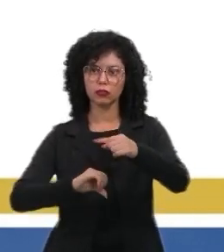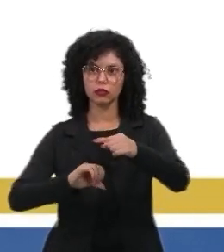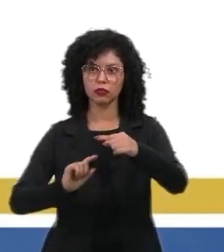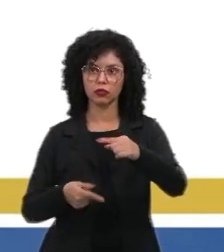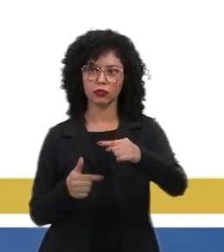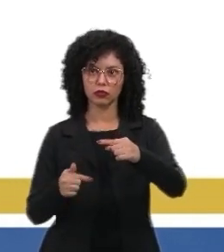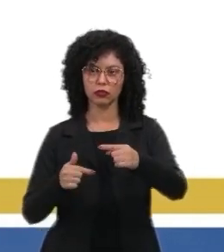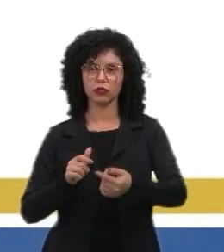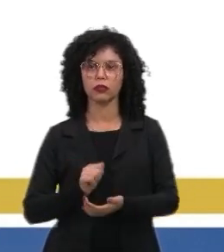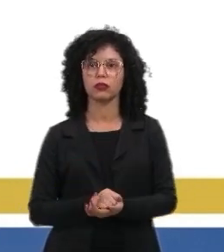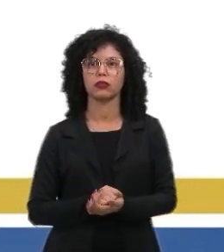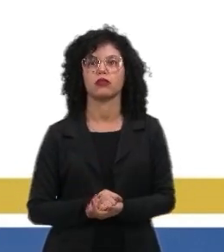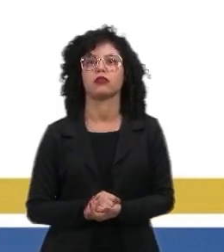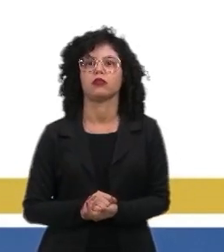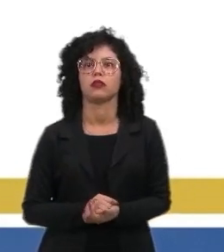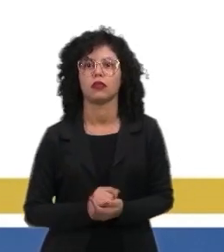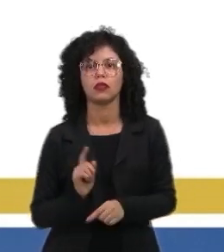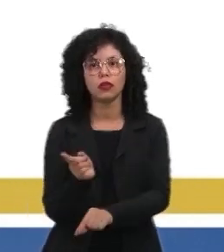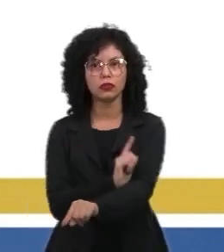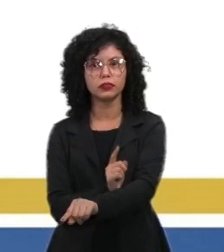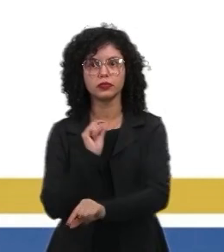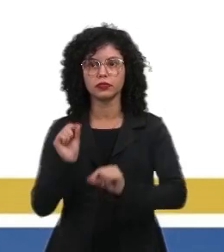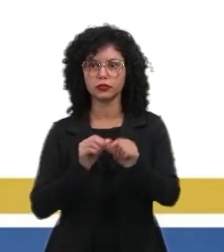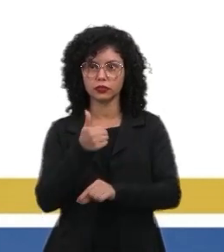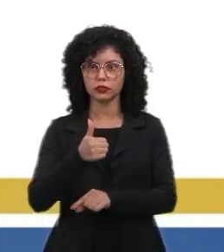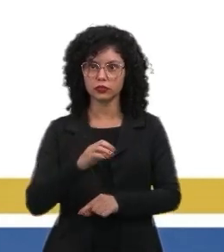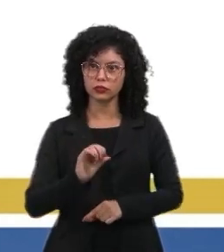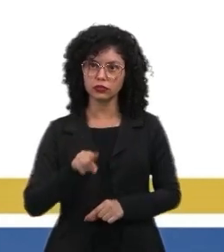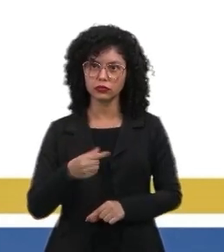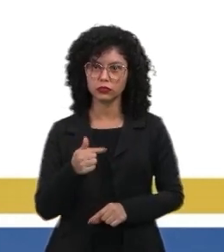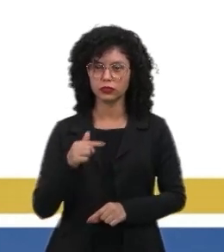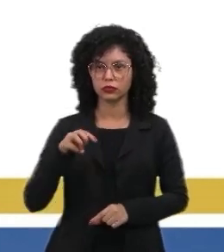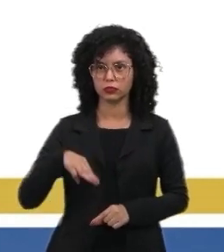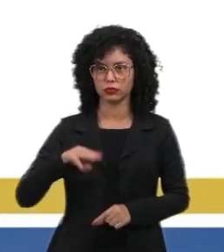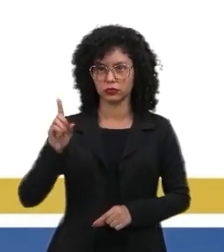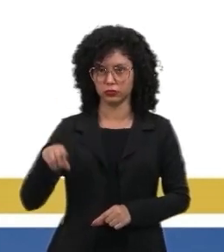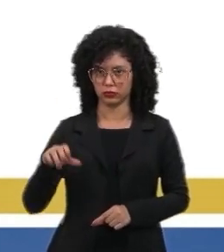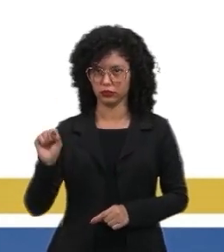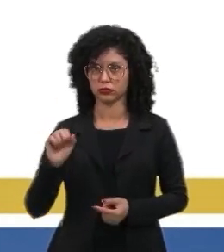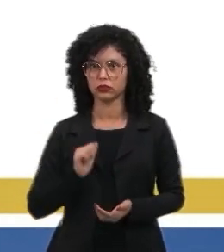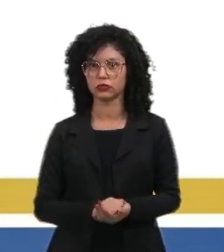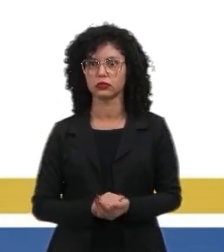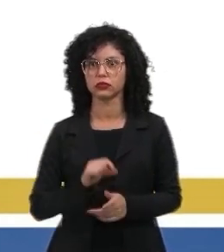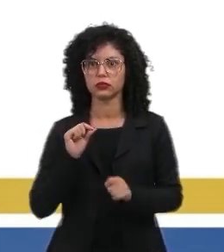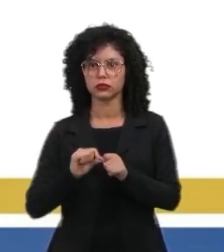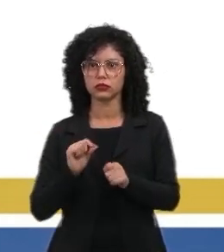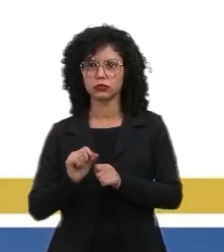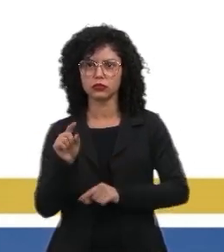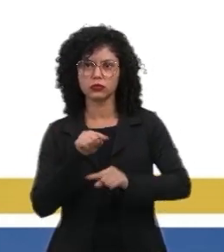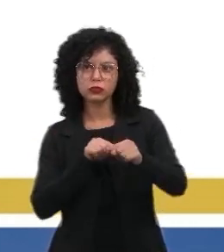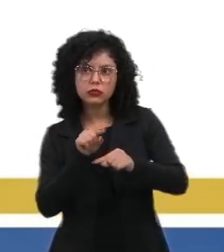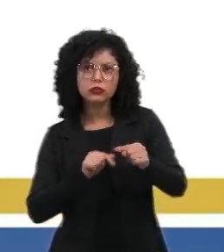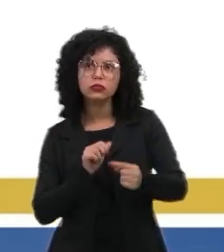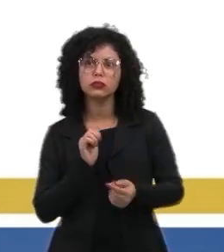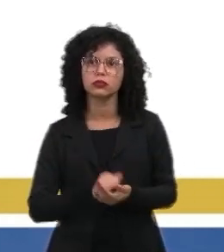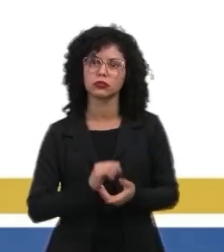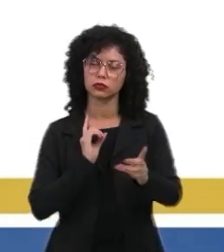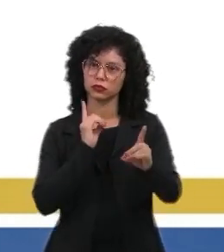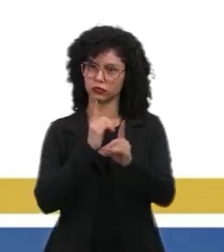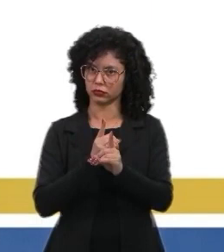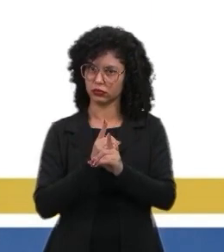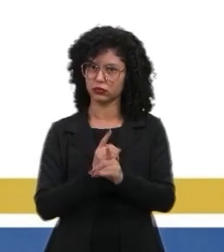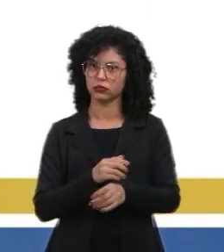mundial. E a velocidade que encontramos foi de 19,7 metros por segundo. Fazendo essa divisão, vamos chegar aqui